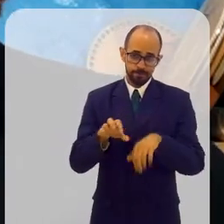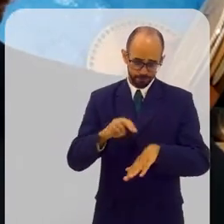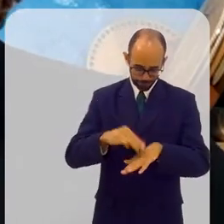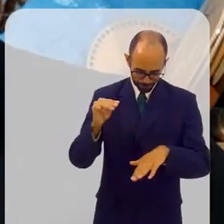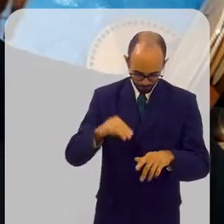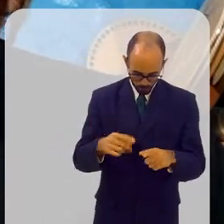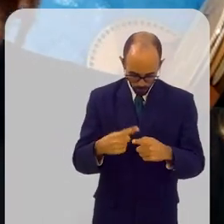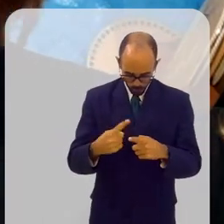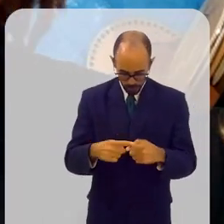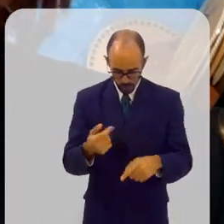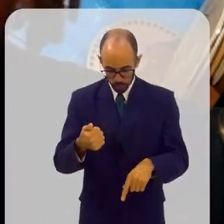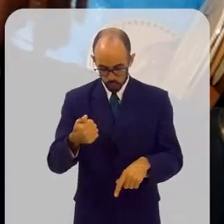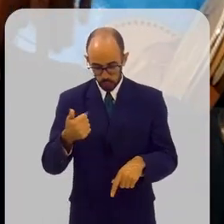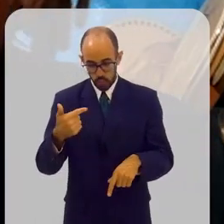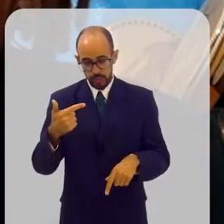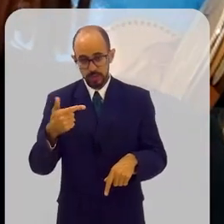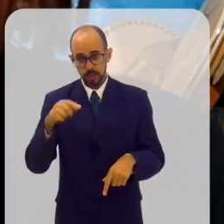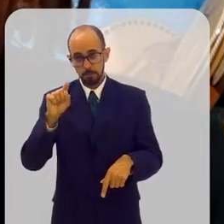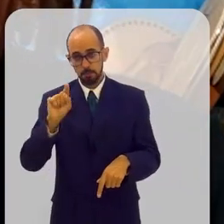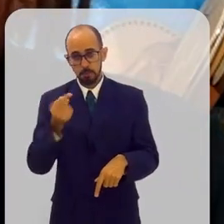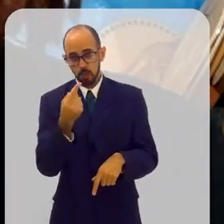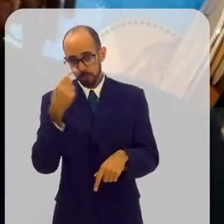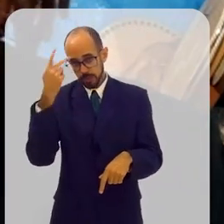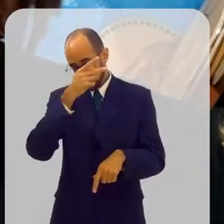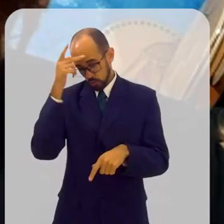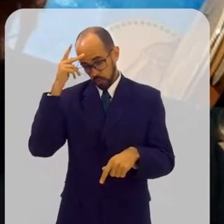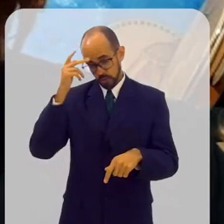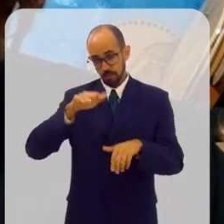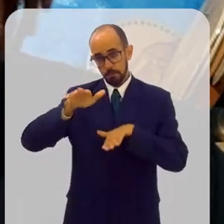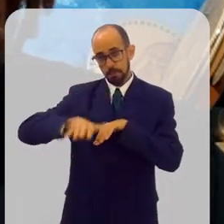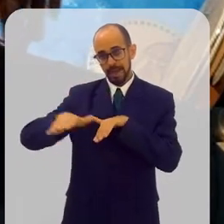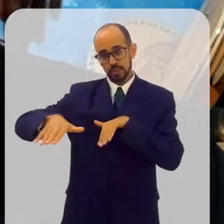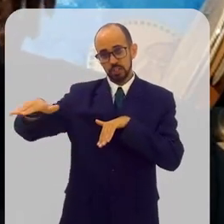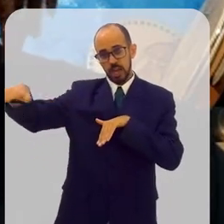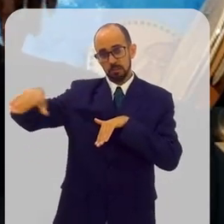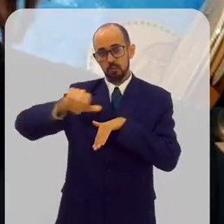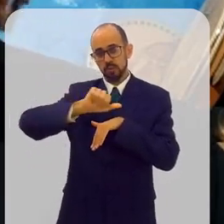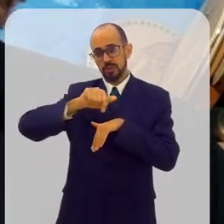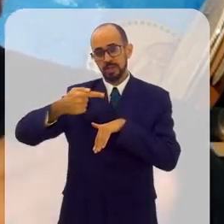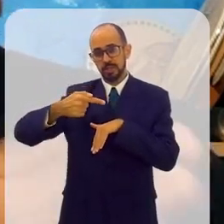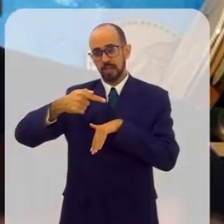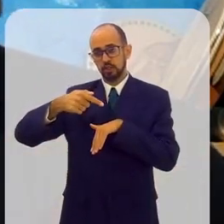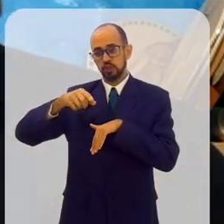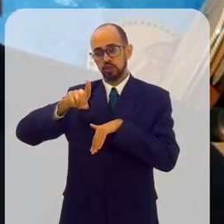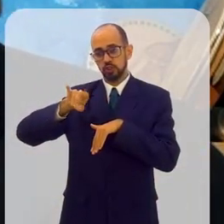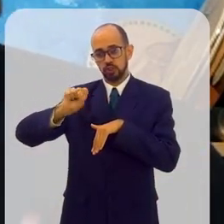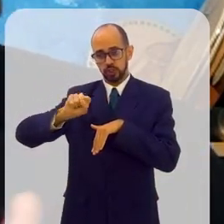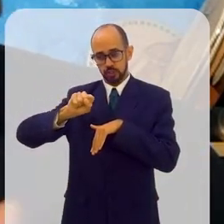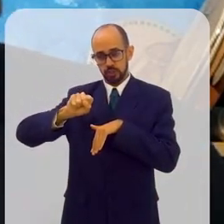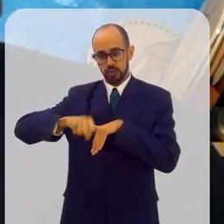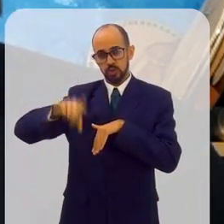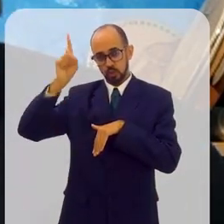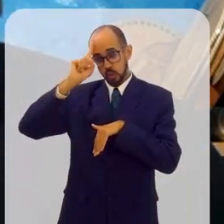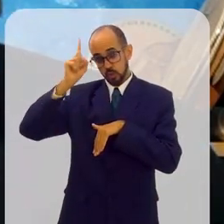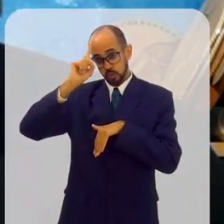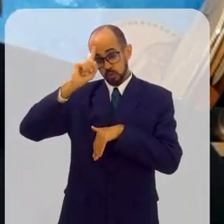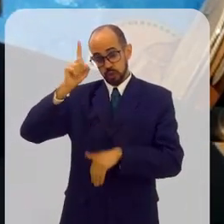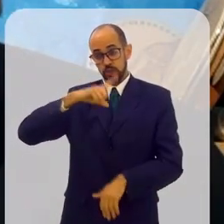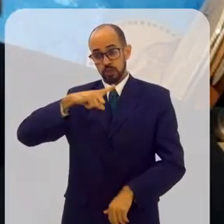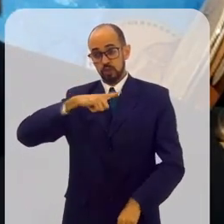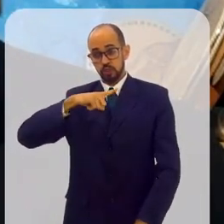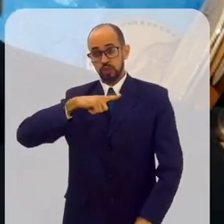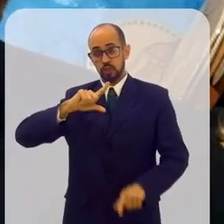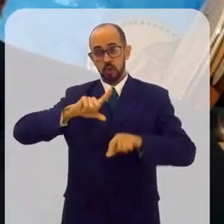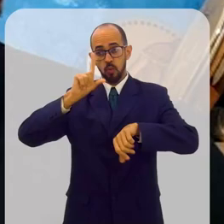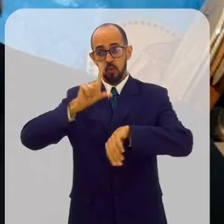daqui. Os caras botaram 12 mil pessoas para marchar durante 17 dias. Durante esses 17 dias,